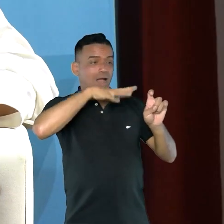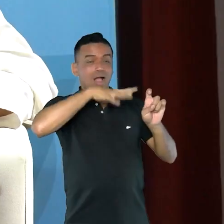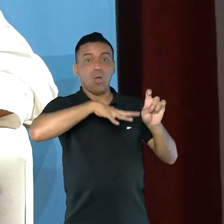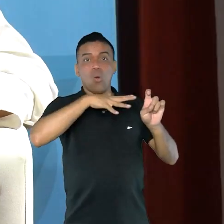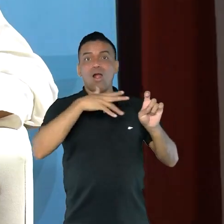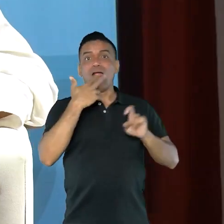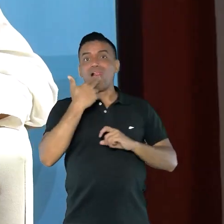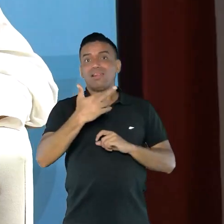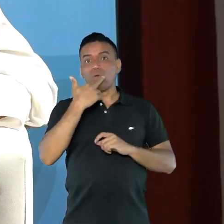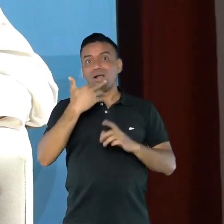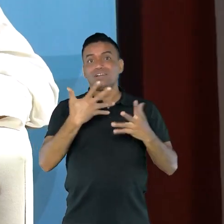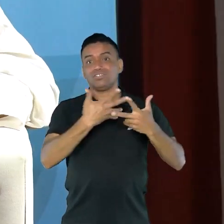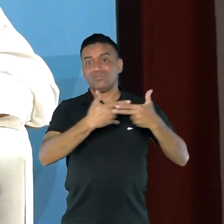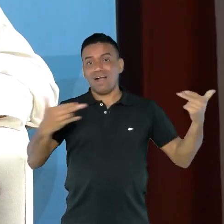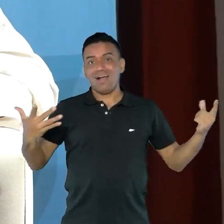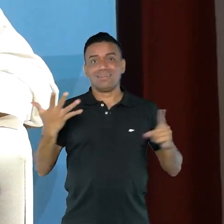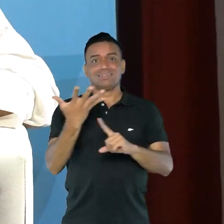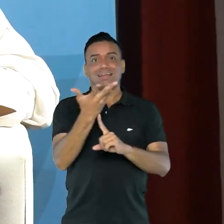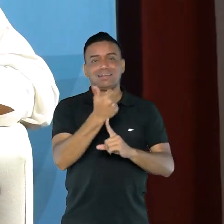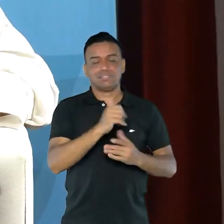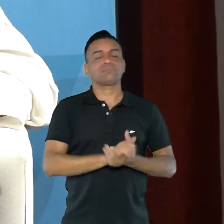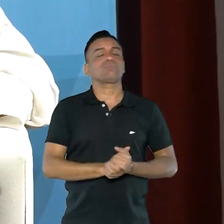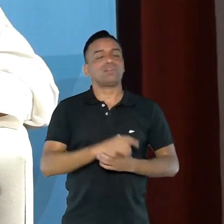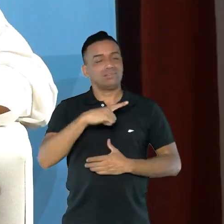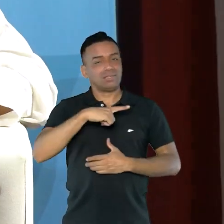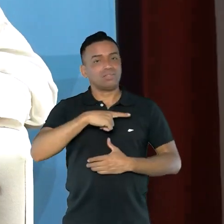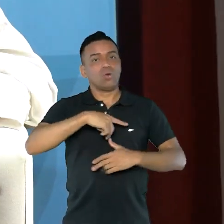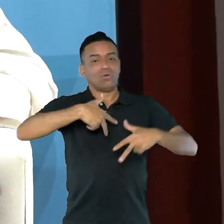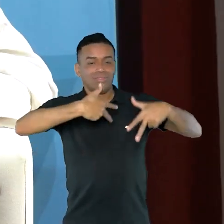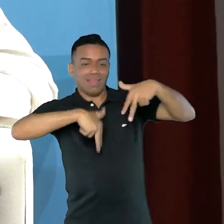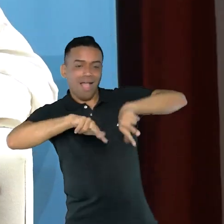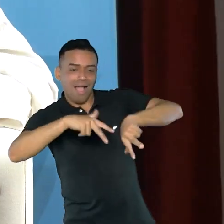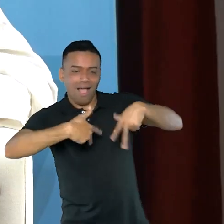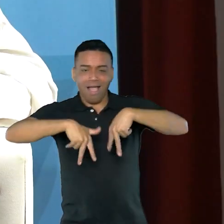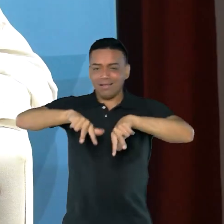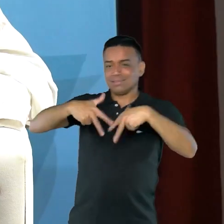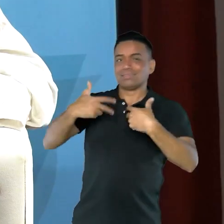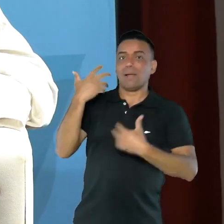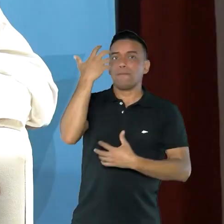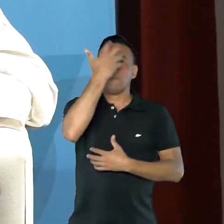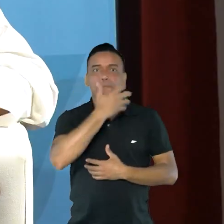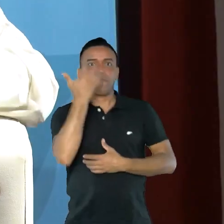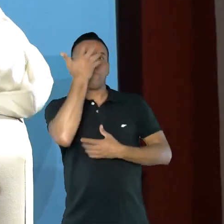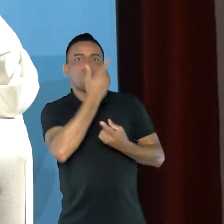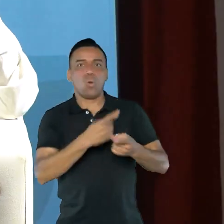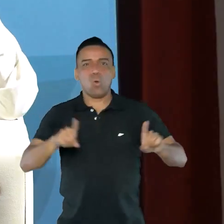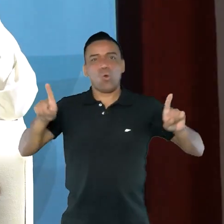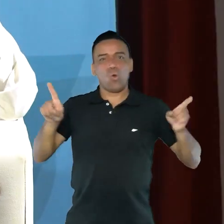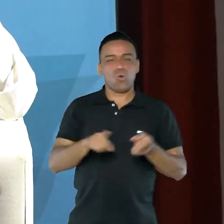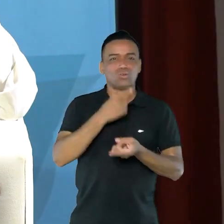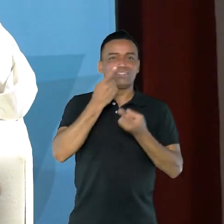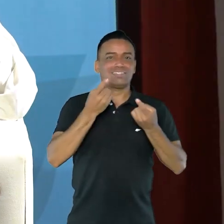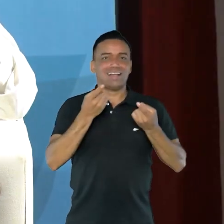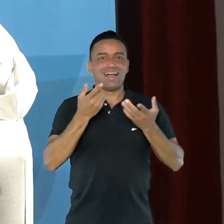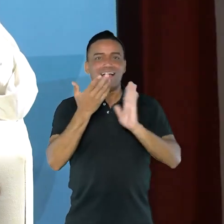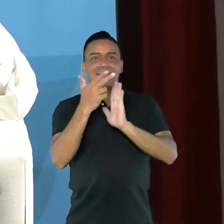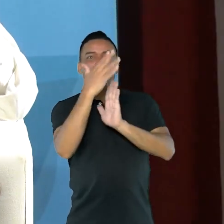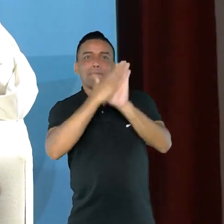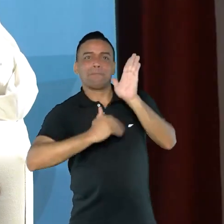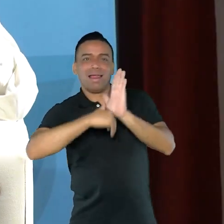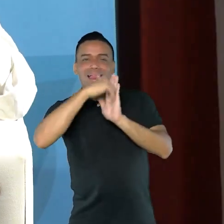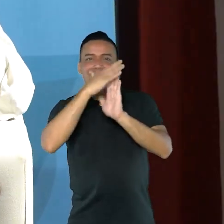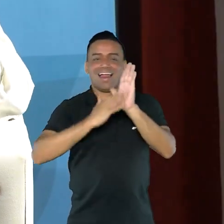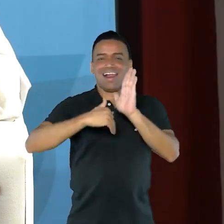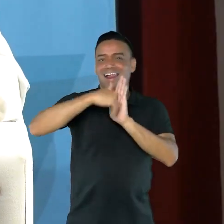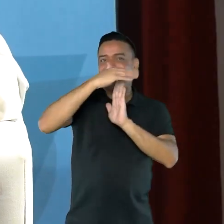artes ao mesmo tempo. Então, a gente vai ter dança, vai ter música, vai ter os grafismos, vai